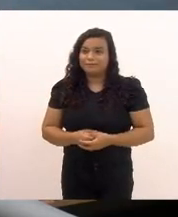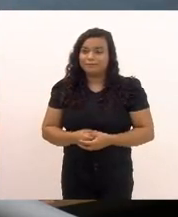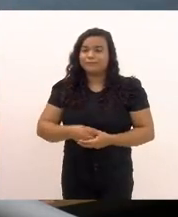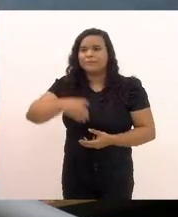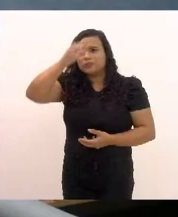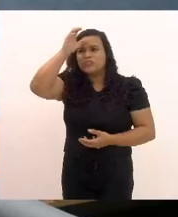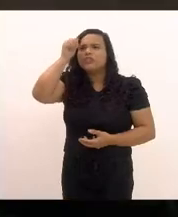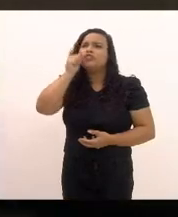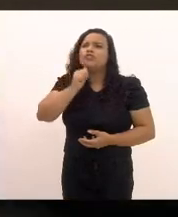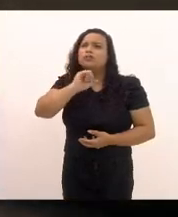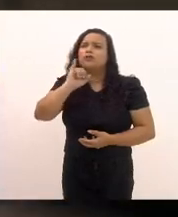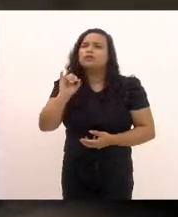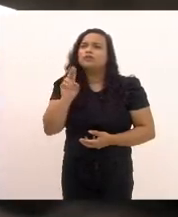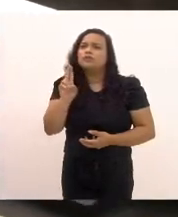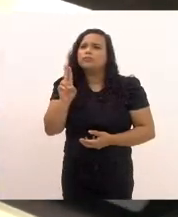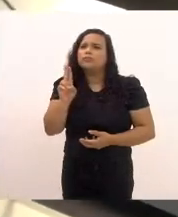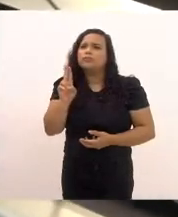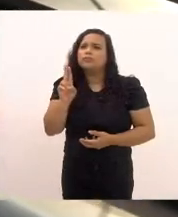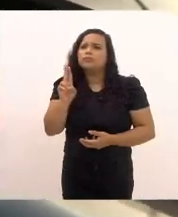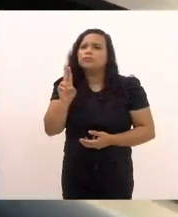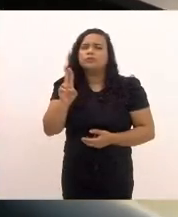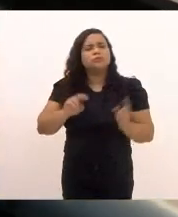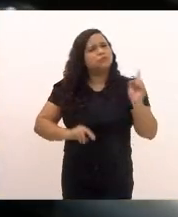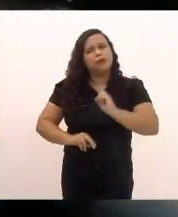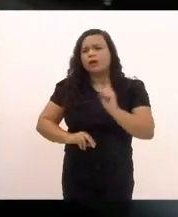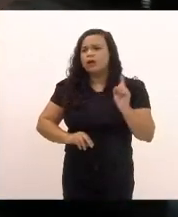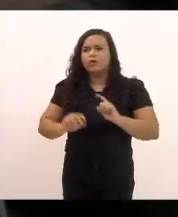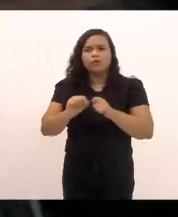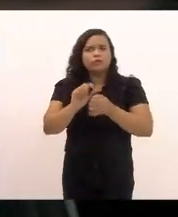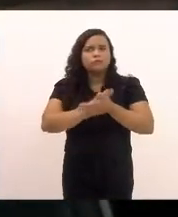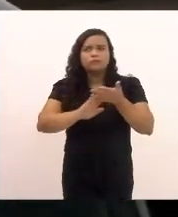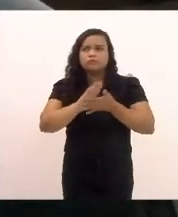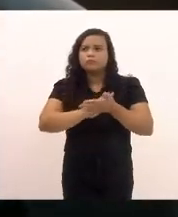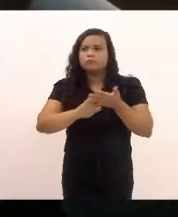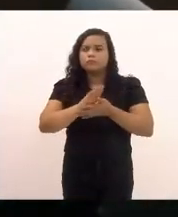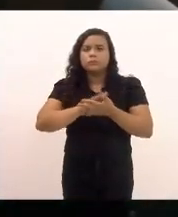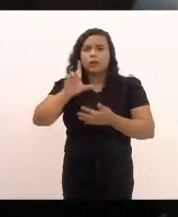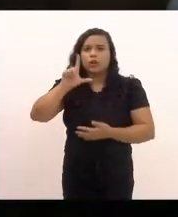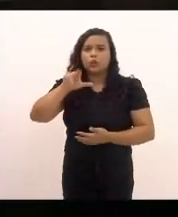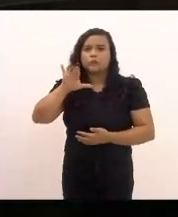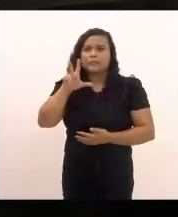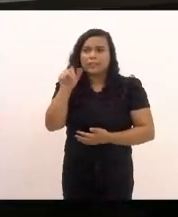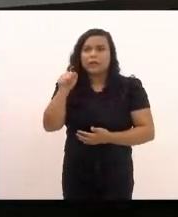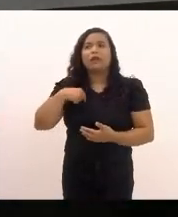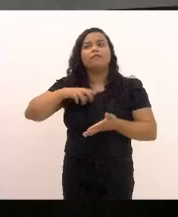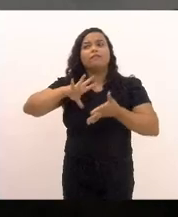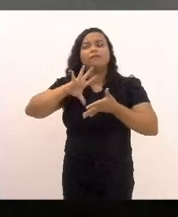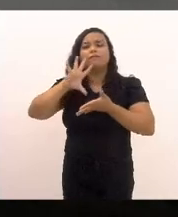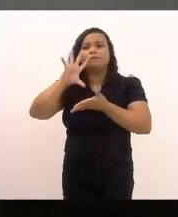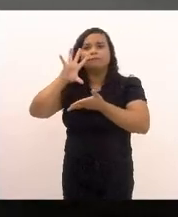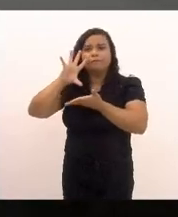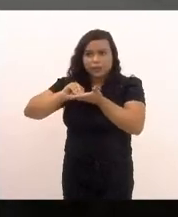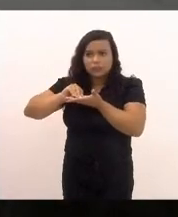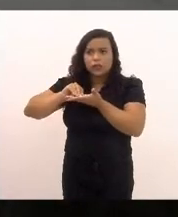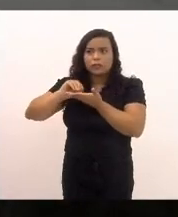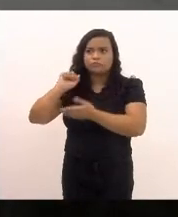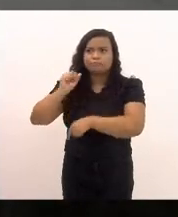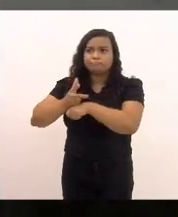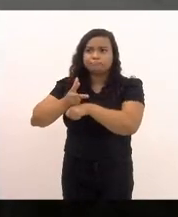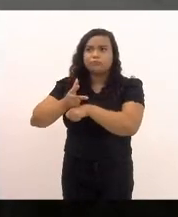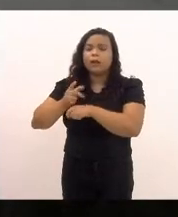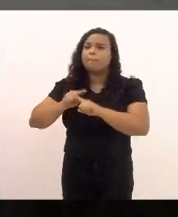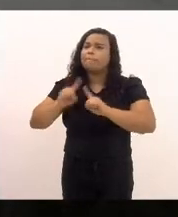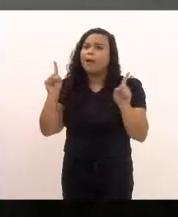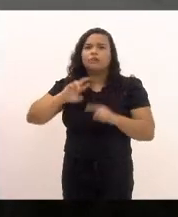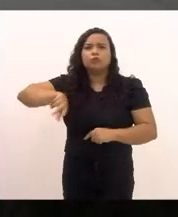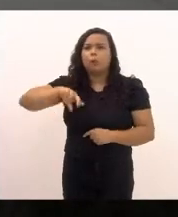Tia Ju, é Lucinha, é você? Não, Lucinha. Ah. É, o seu vídeo está fechado, mas não é aqui pela gente, não, que os demais